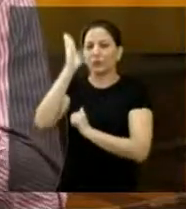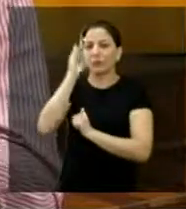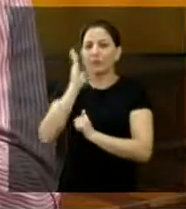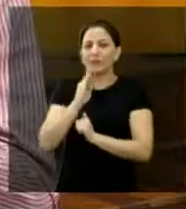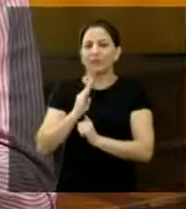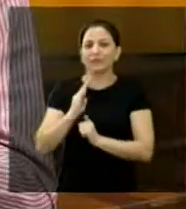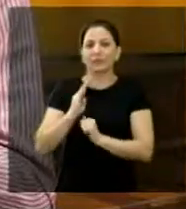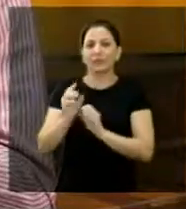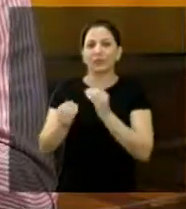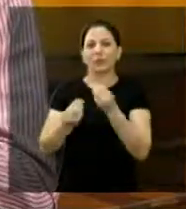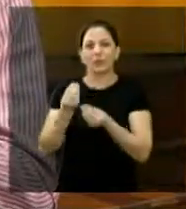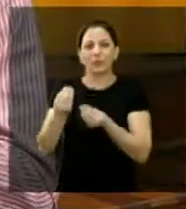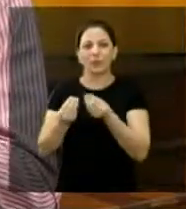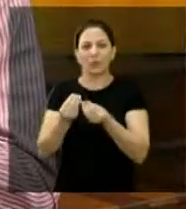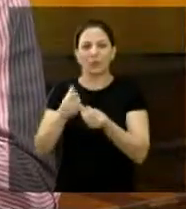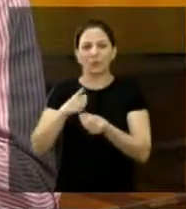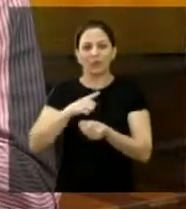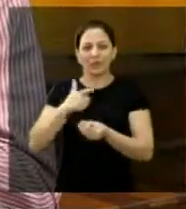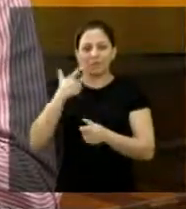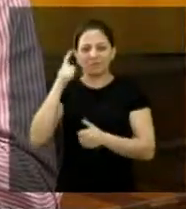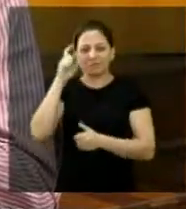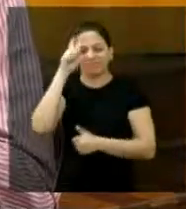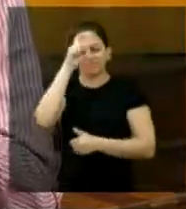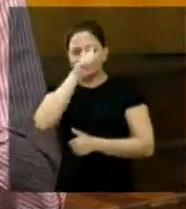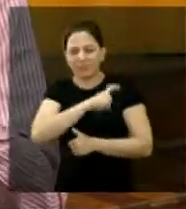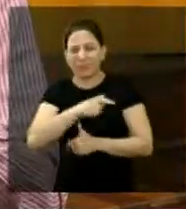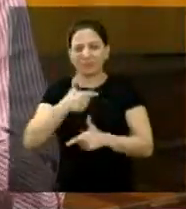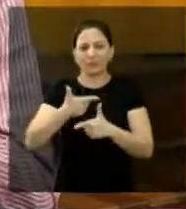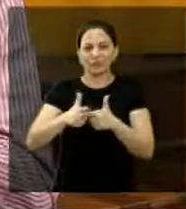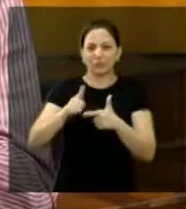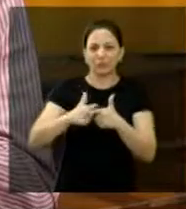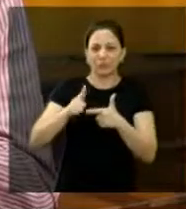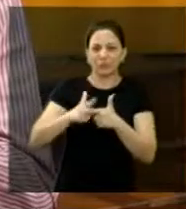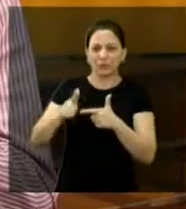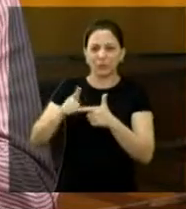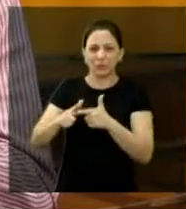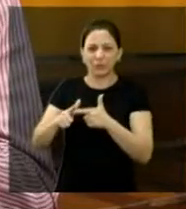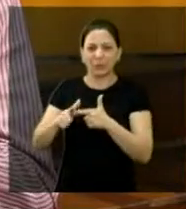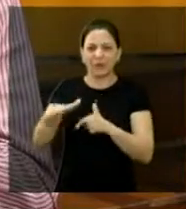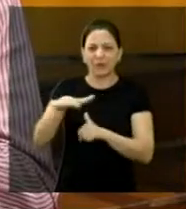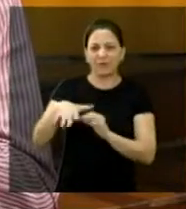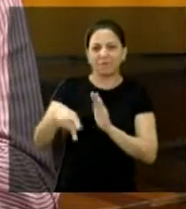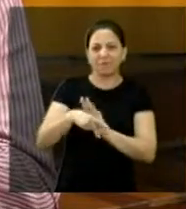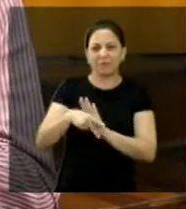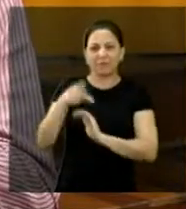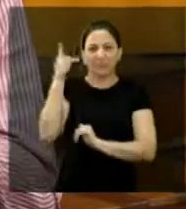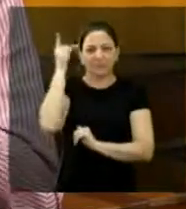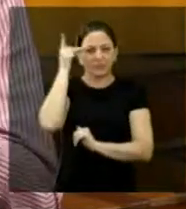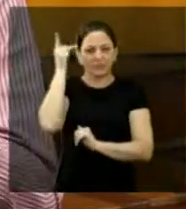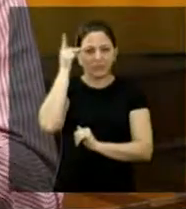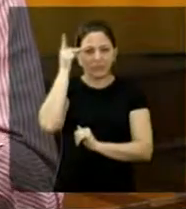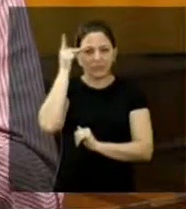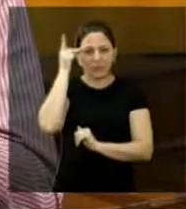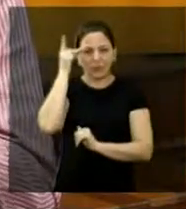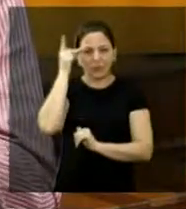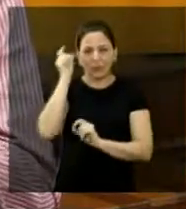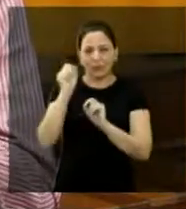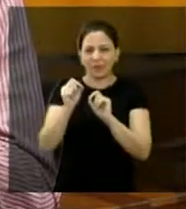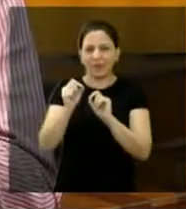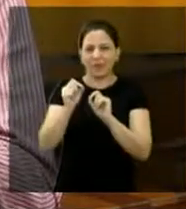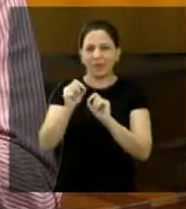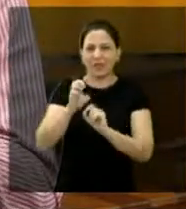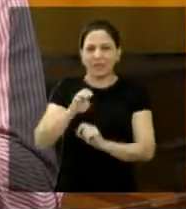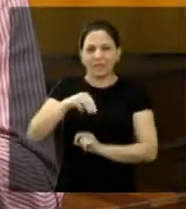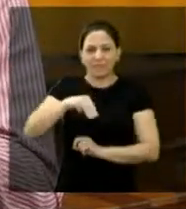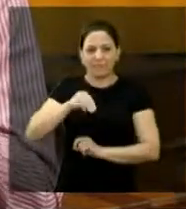vive momentos assim complicados, né? Você dispensa em massa em São Paulo. As grandes emissoras de